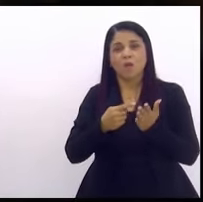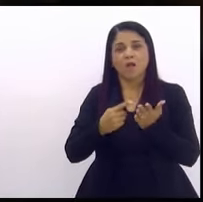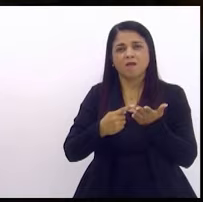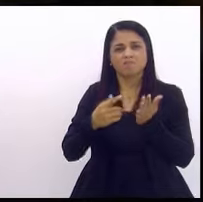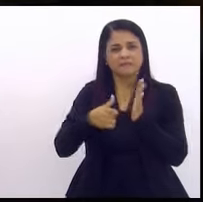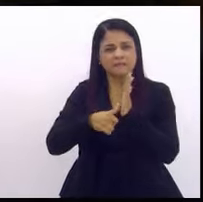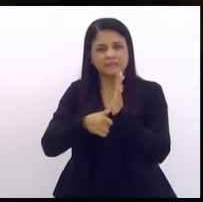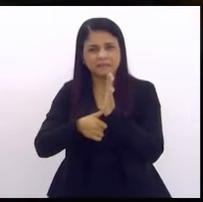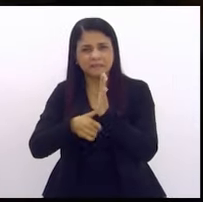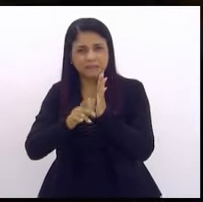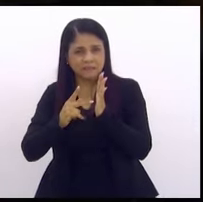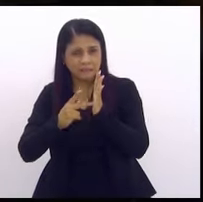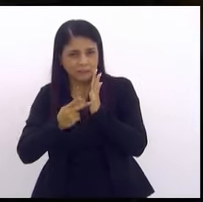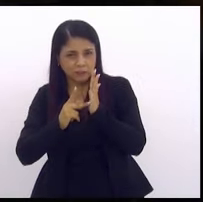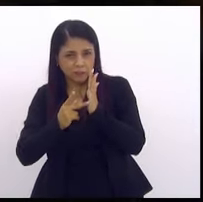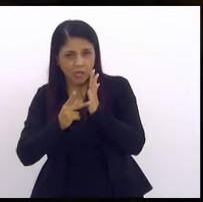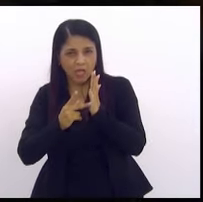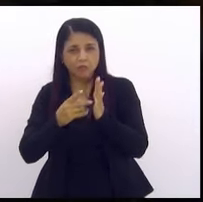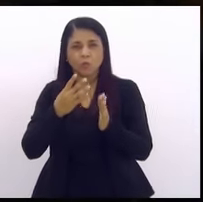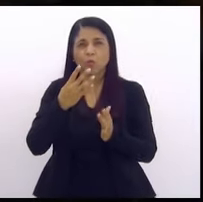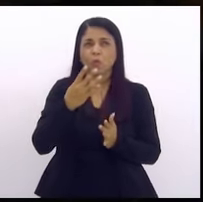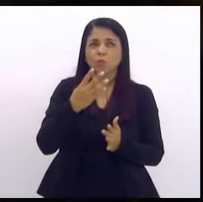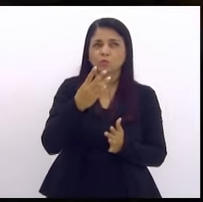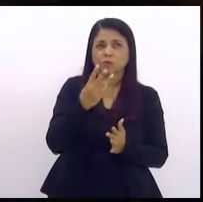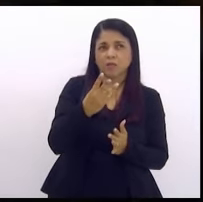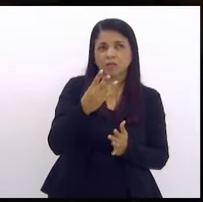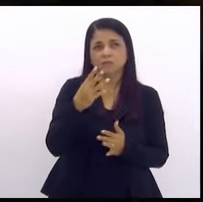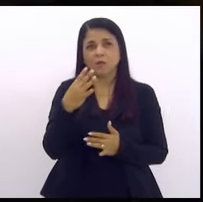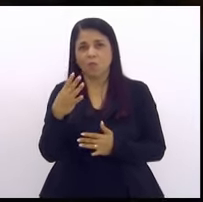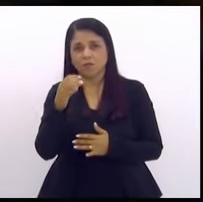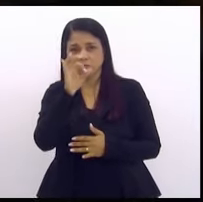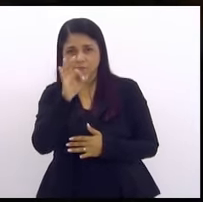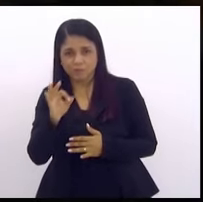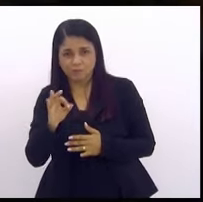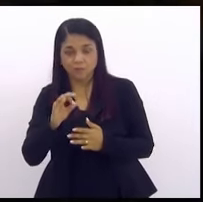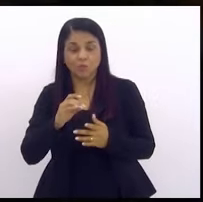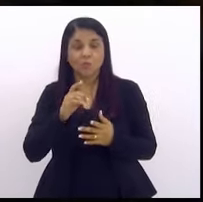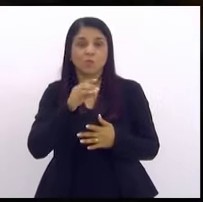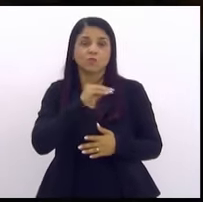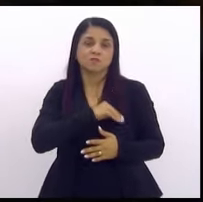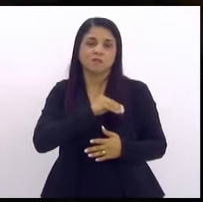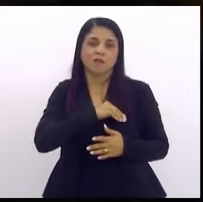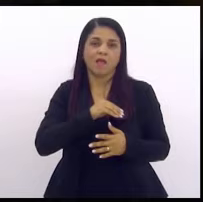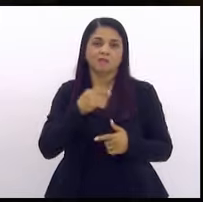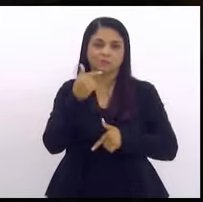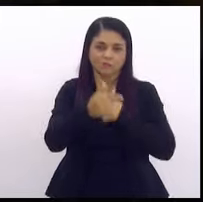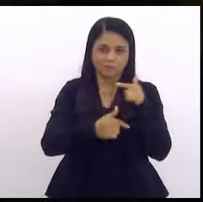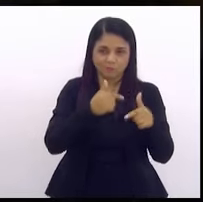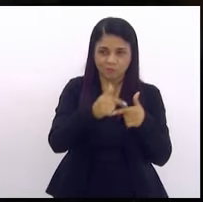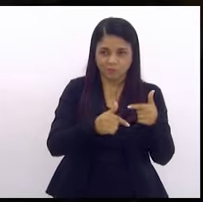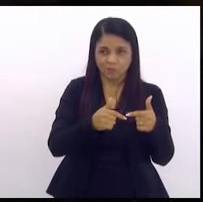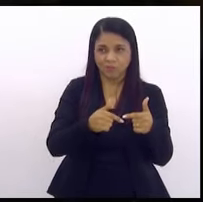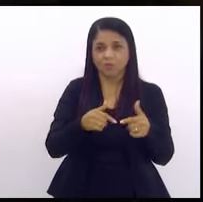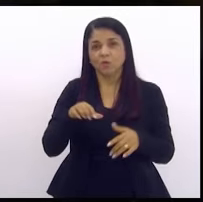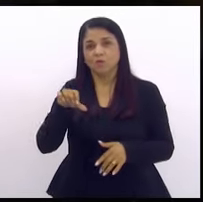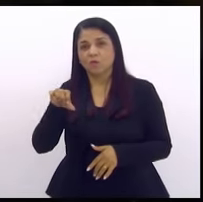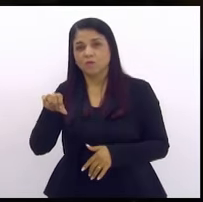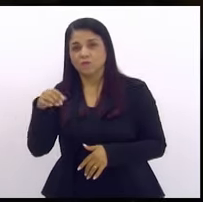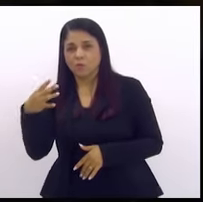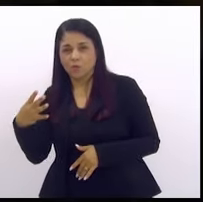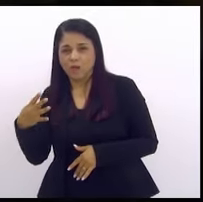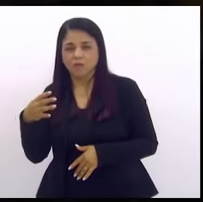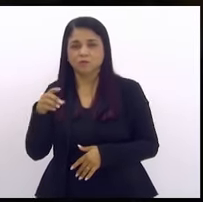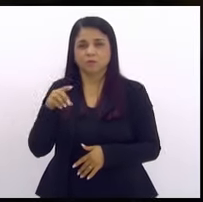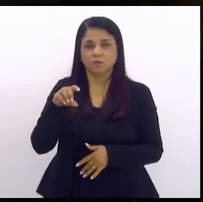de 3% a 4% pago pelo salário do trabalhador. Os outros 97%, 96%, 94%, que seria o limite, são pagos